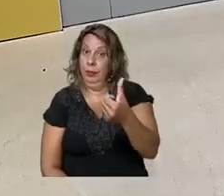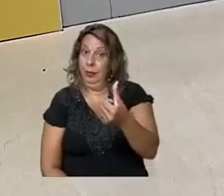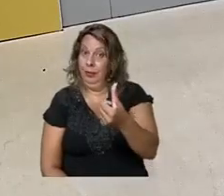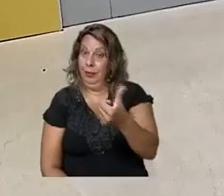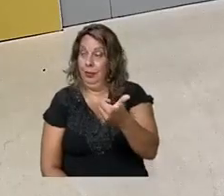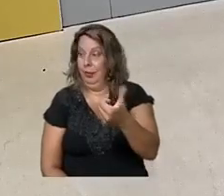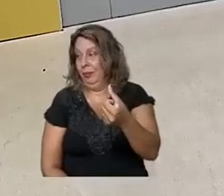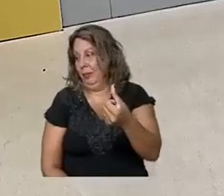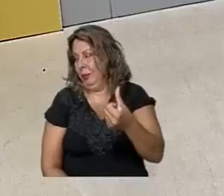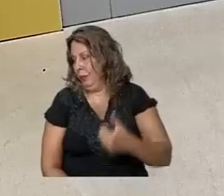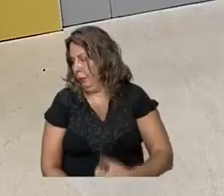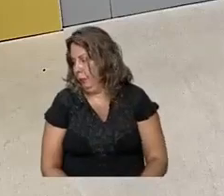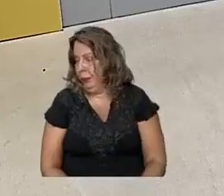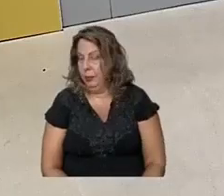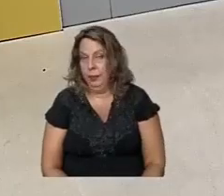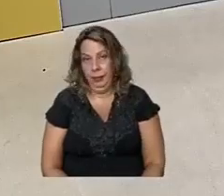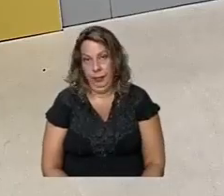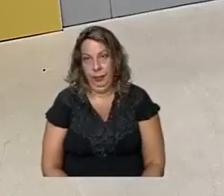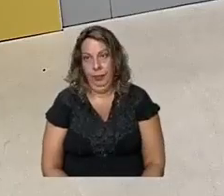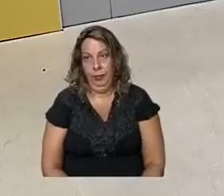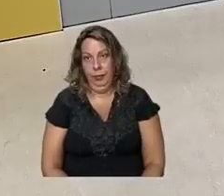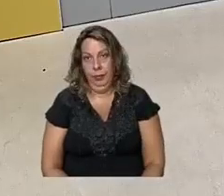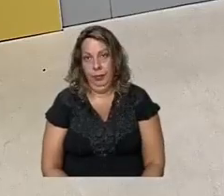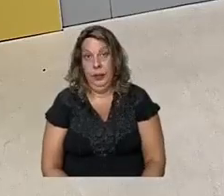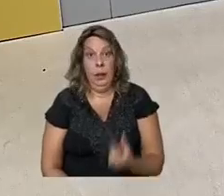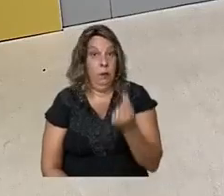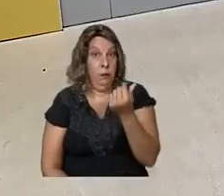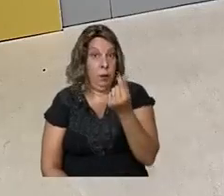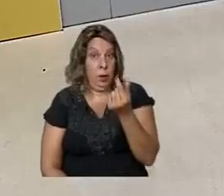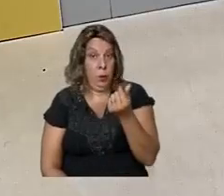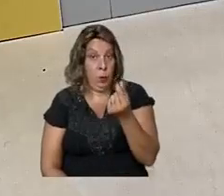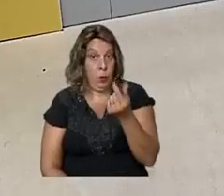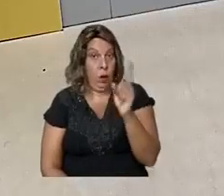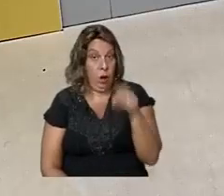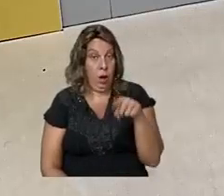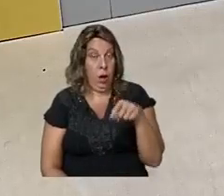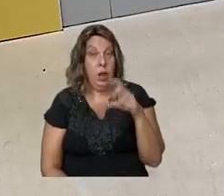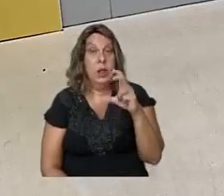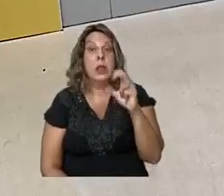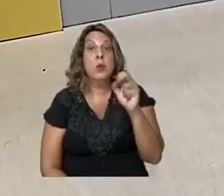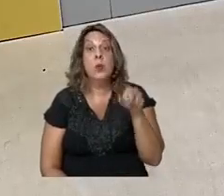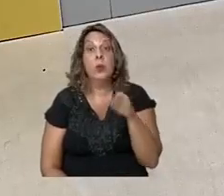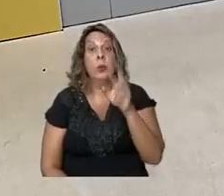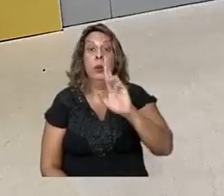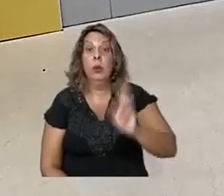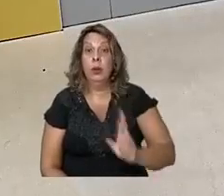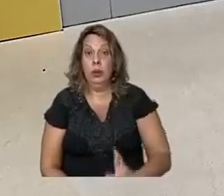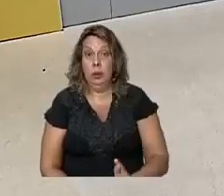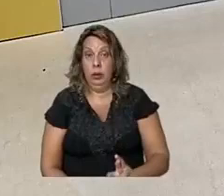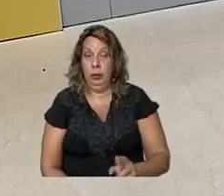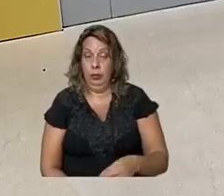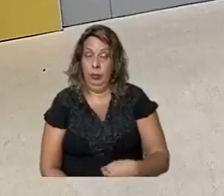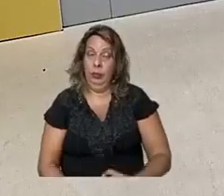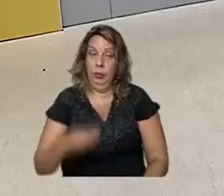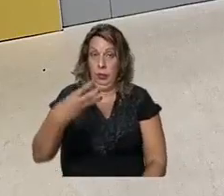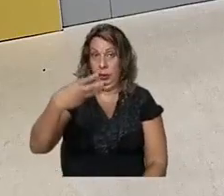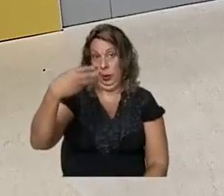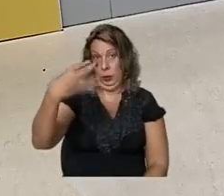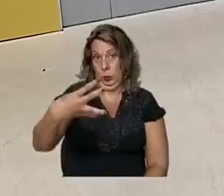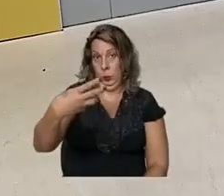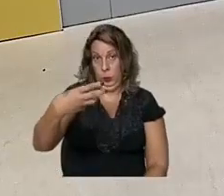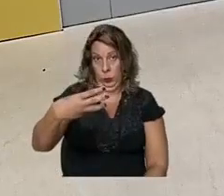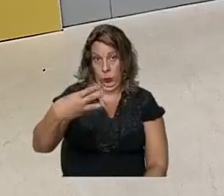16. 16, vai marcando, valem 50 mil reais. 34 é agora a